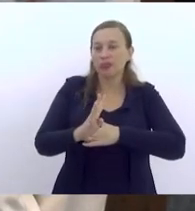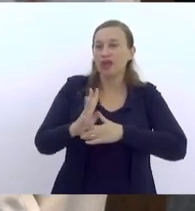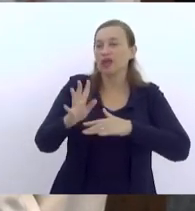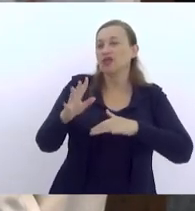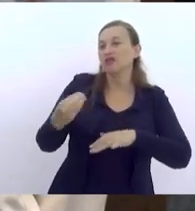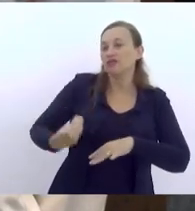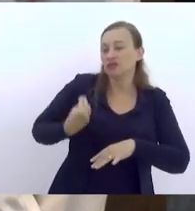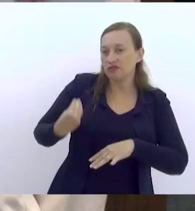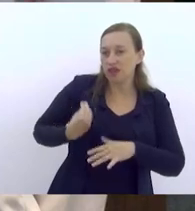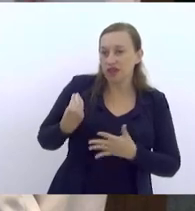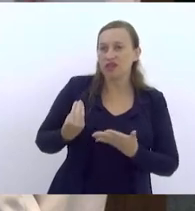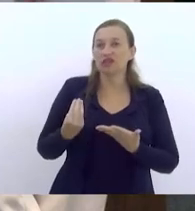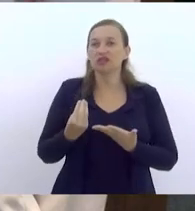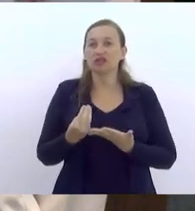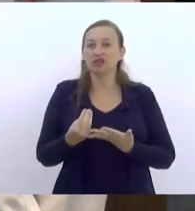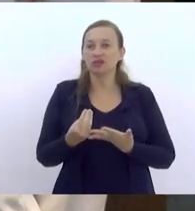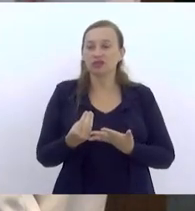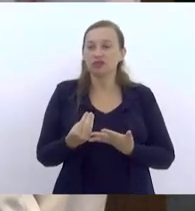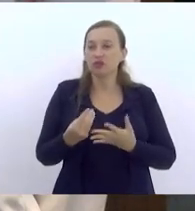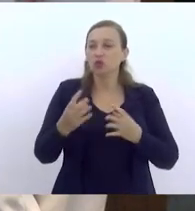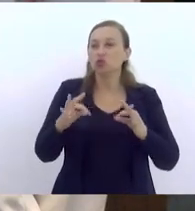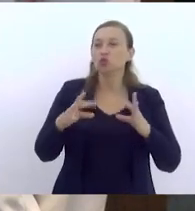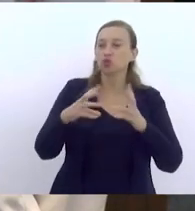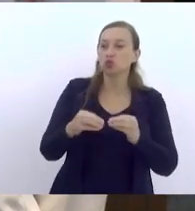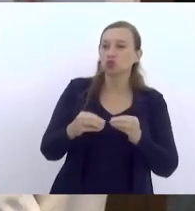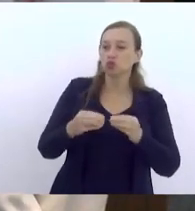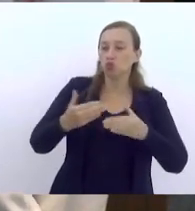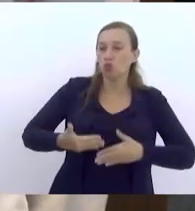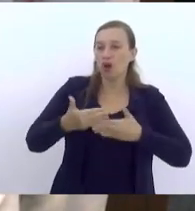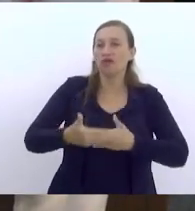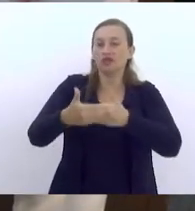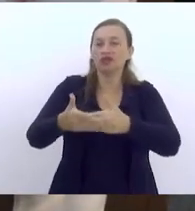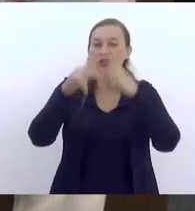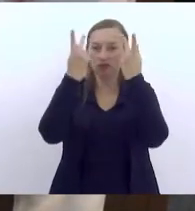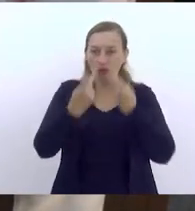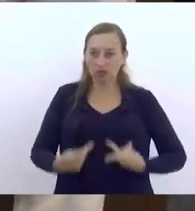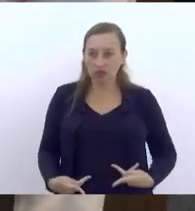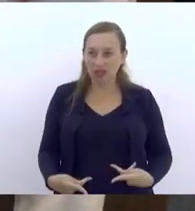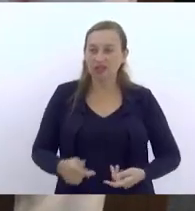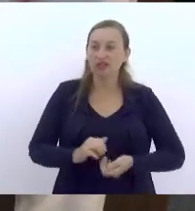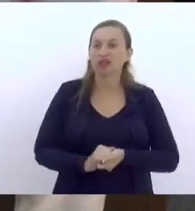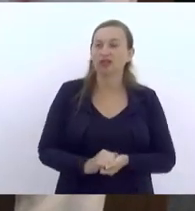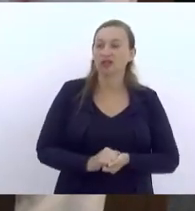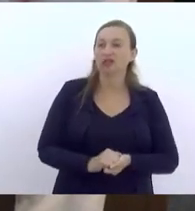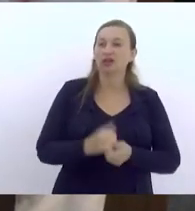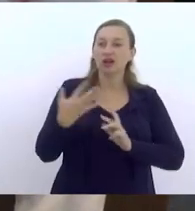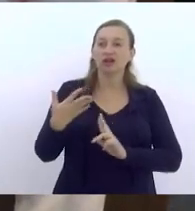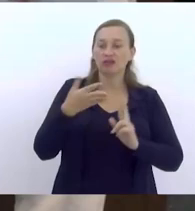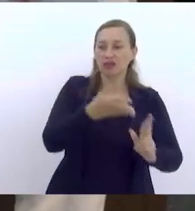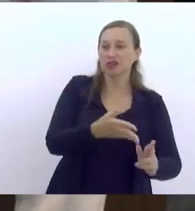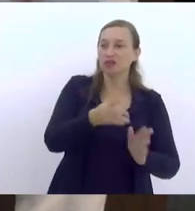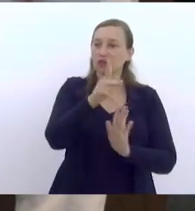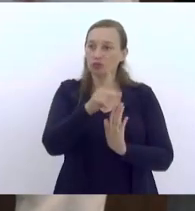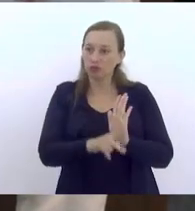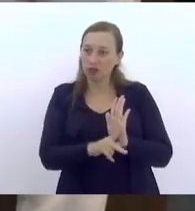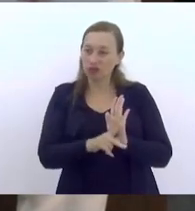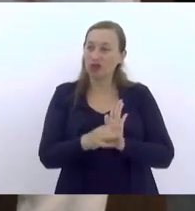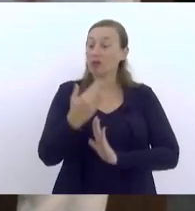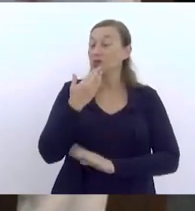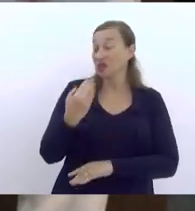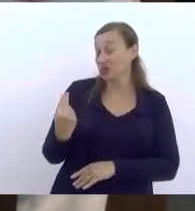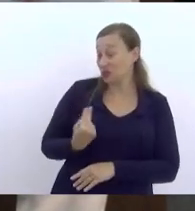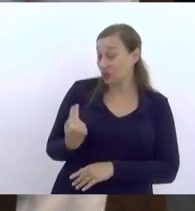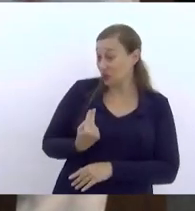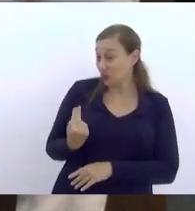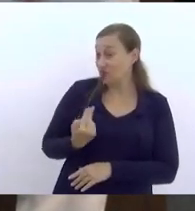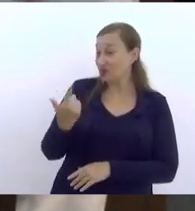para a resiliência e, sobretudo, o avanço da humanidade. Então, referenciando o projeto e solicitando